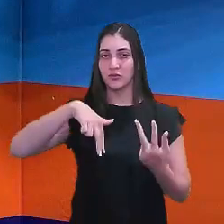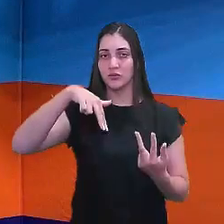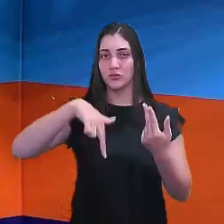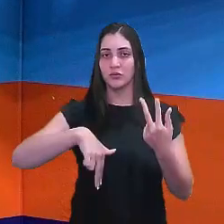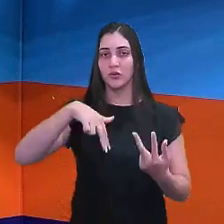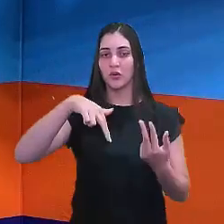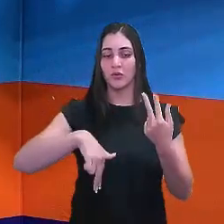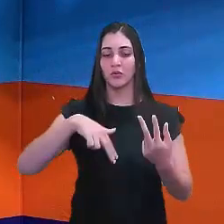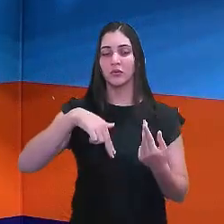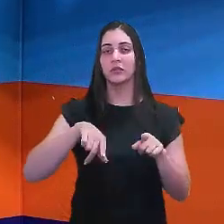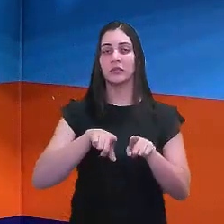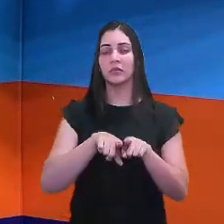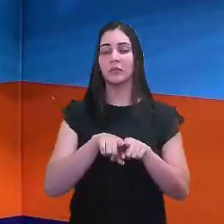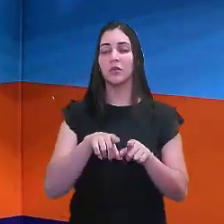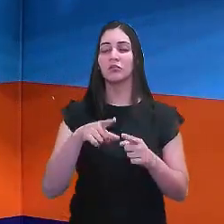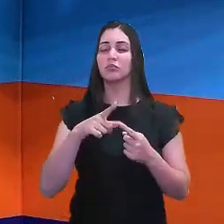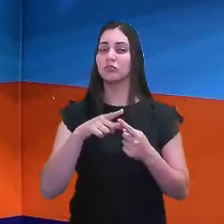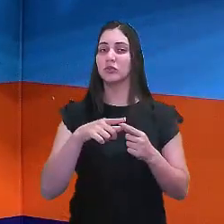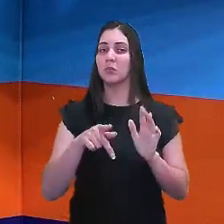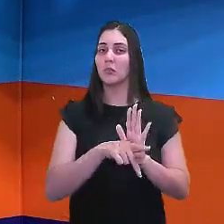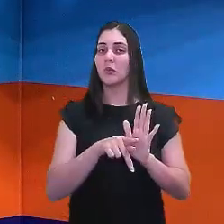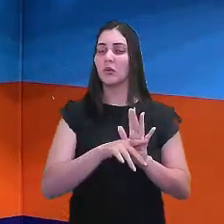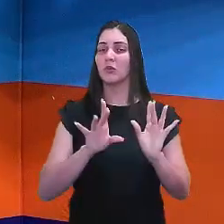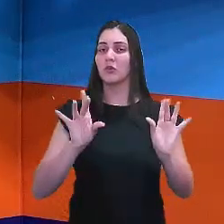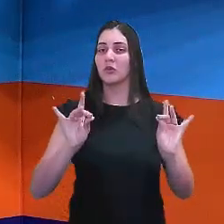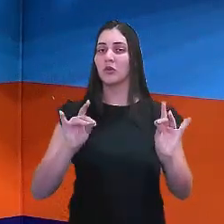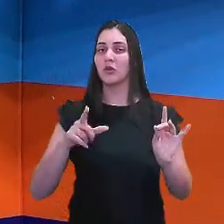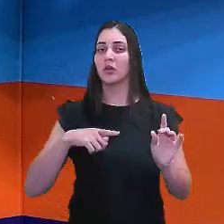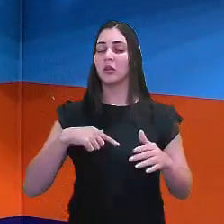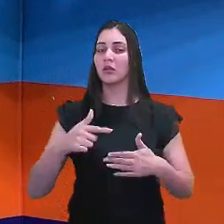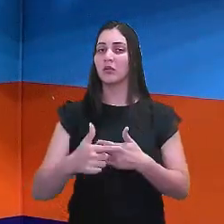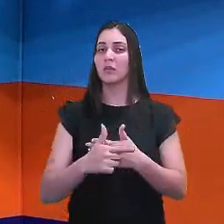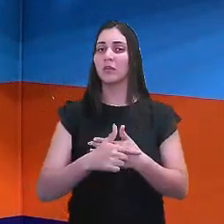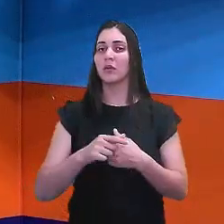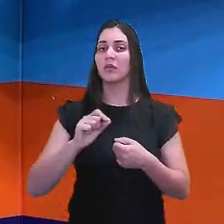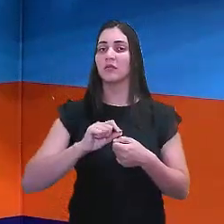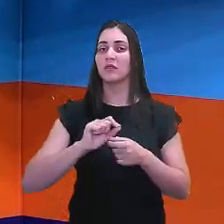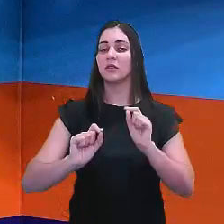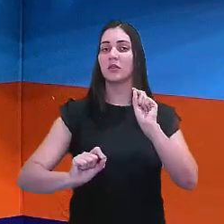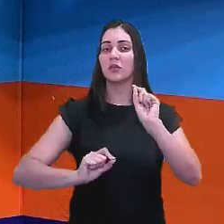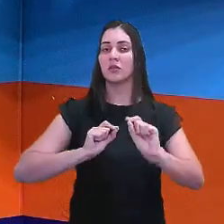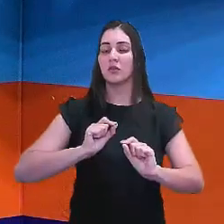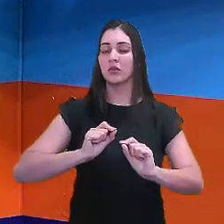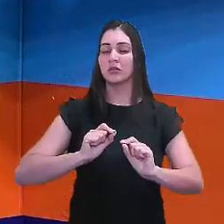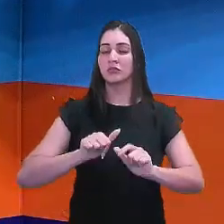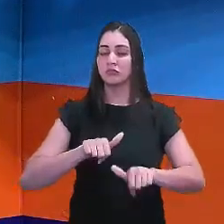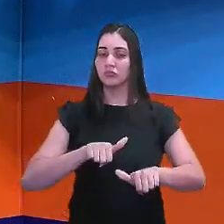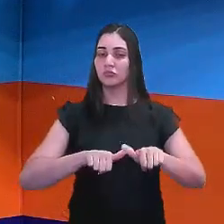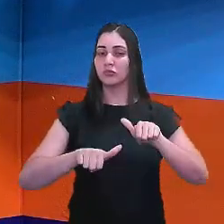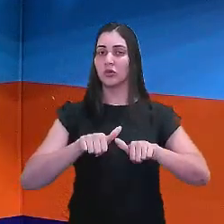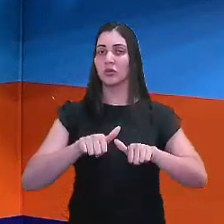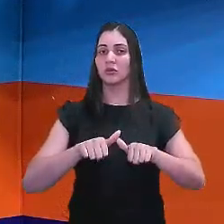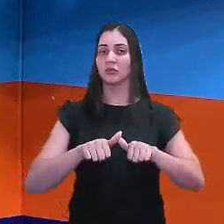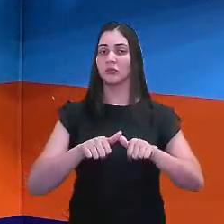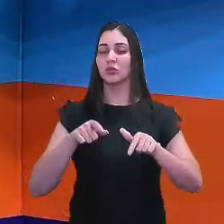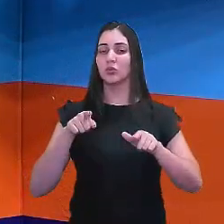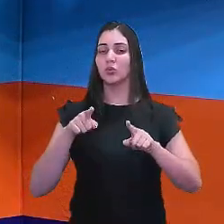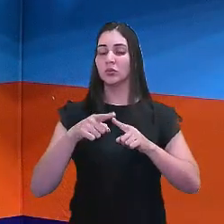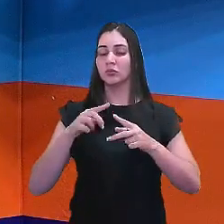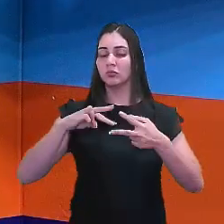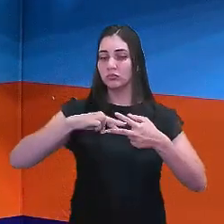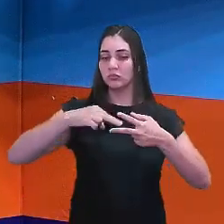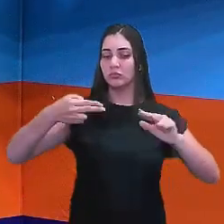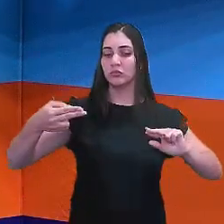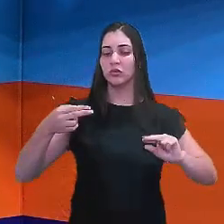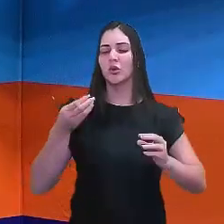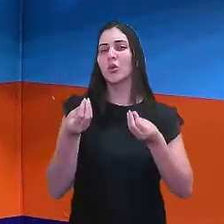e colas enzimáticas que têm o papel de fazer uma edição do material genético. Isso mesmo que você ouviu. Imagina você